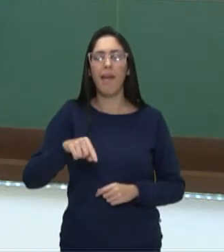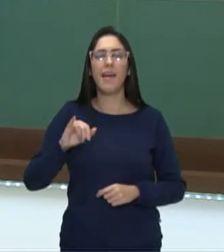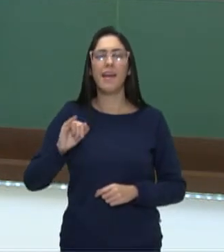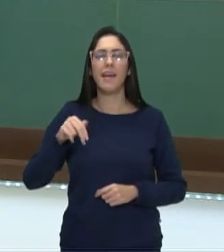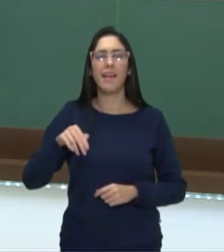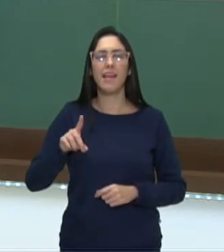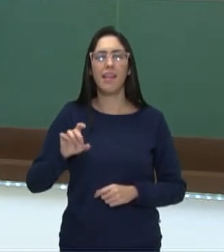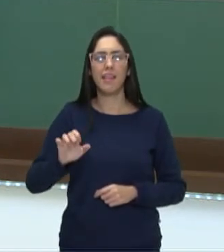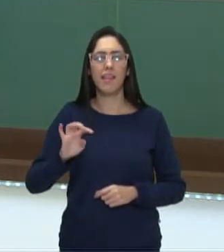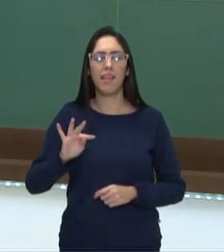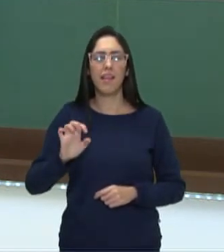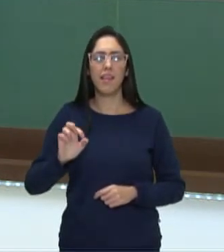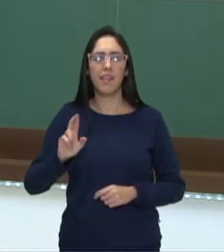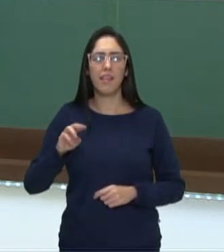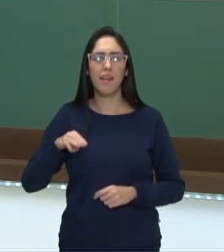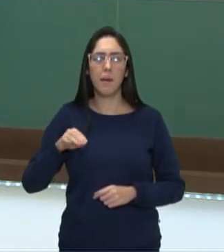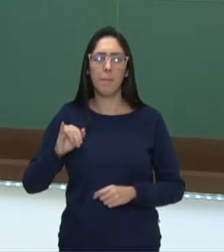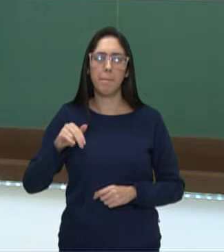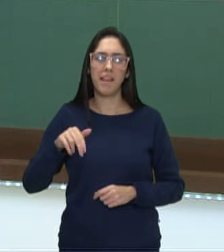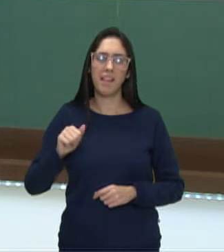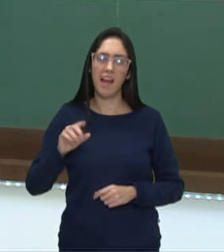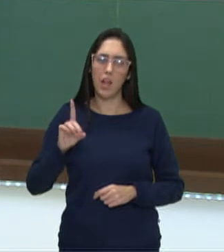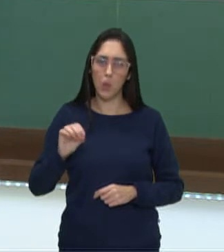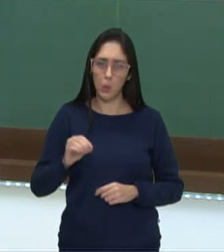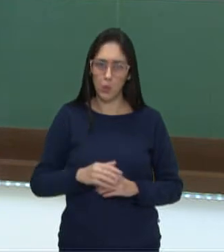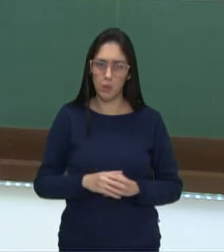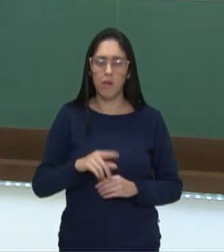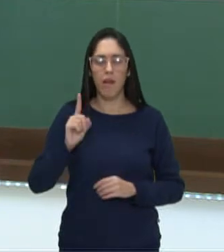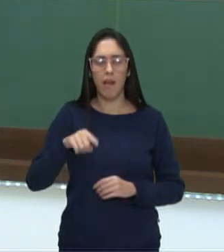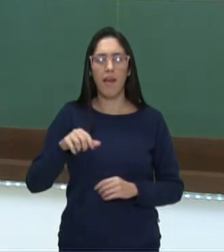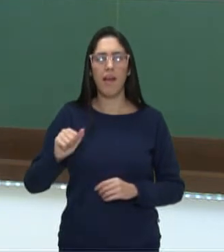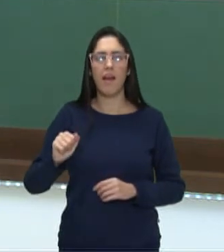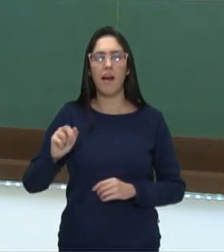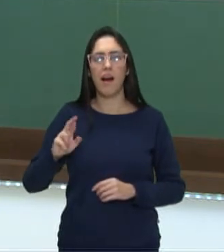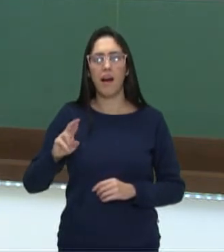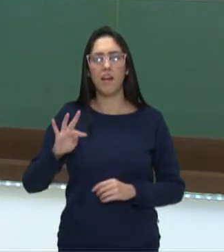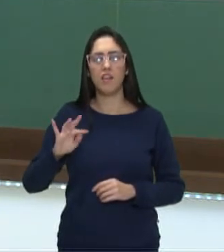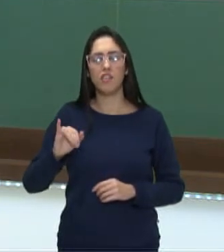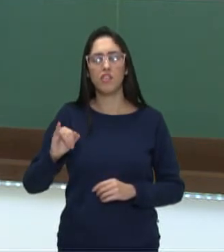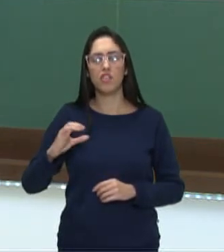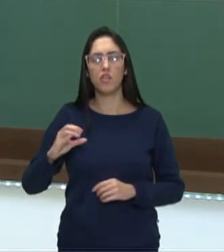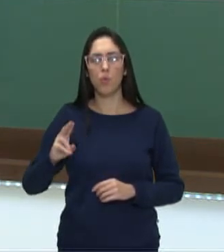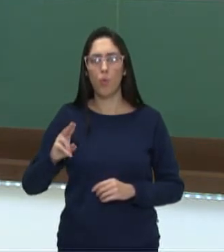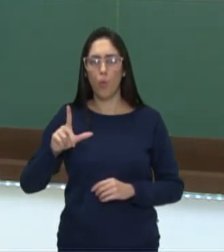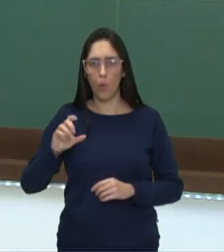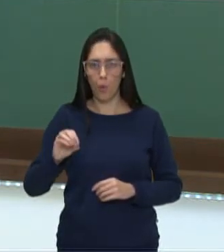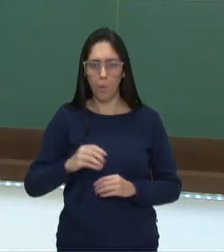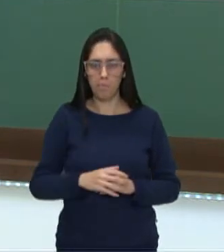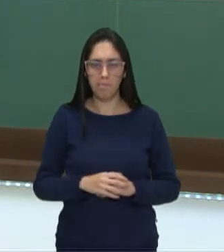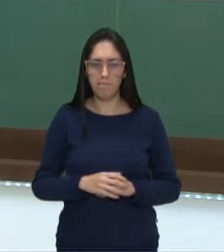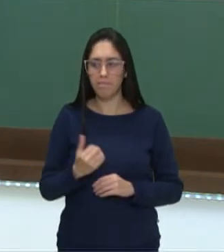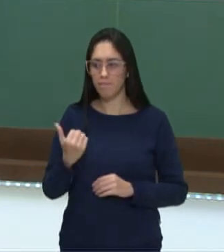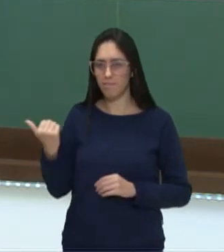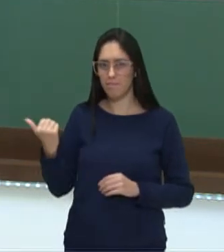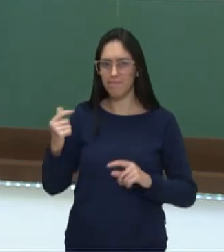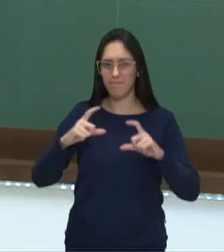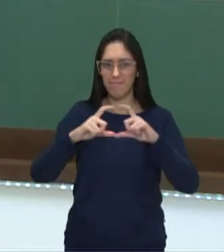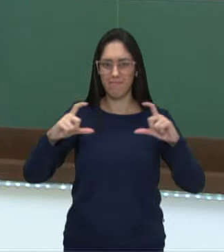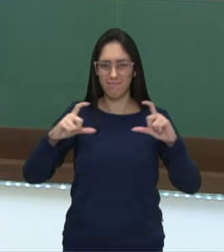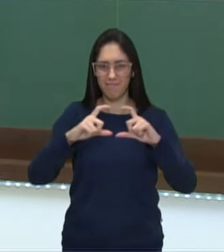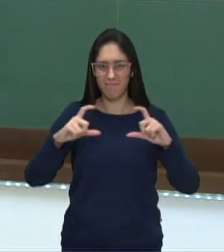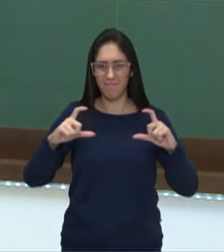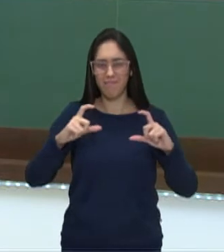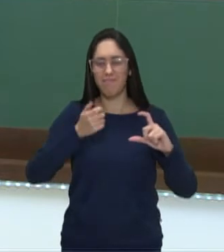indeterminada. Um artículo, um artigo, né? E aqui, no exemplo da tia da Mafalda,